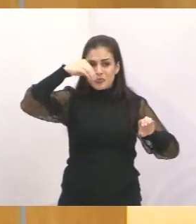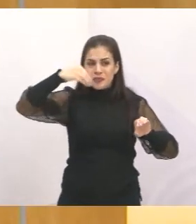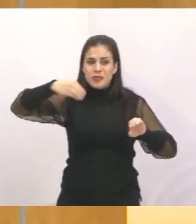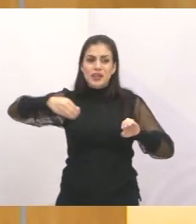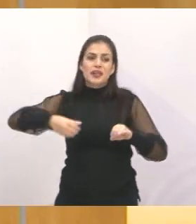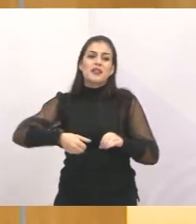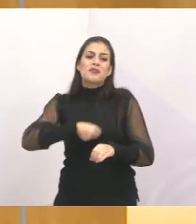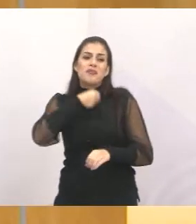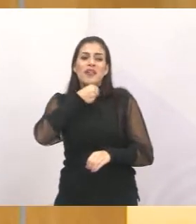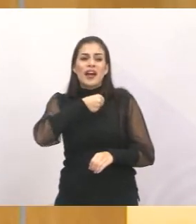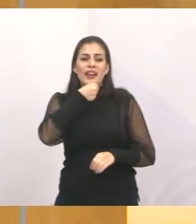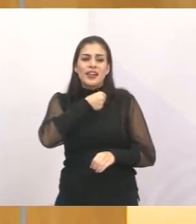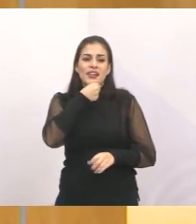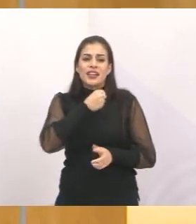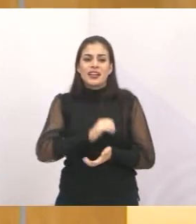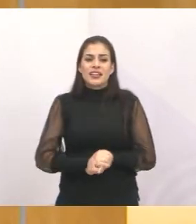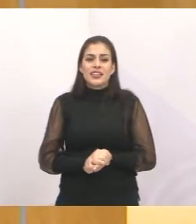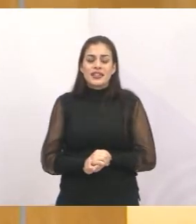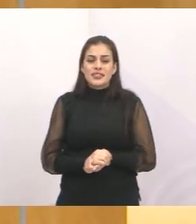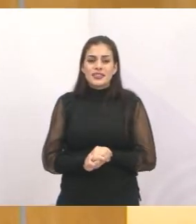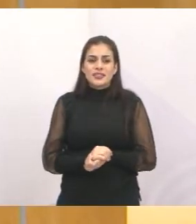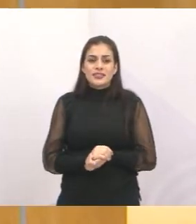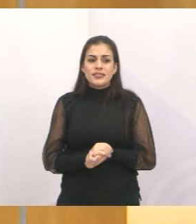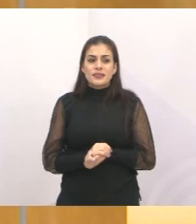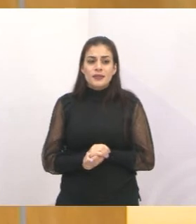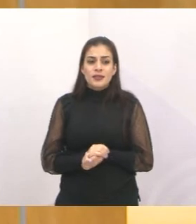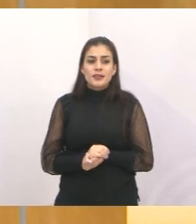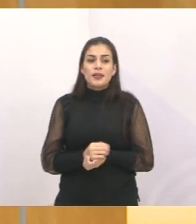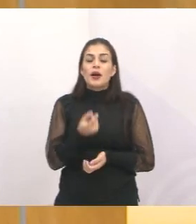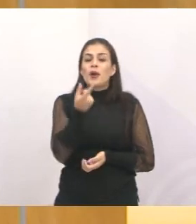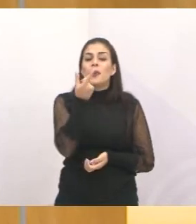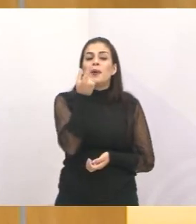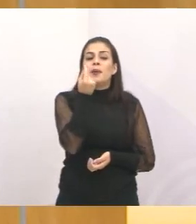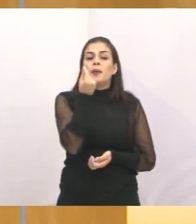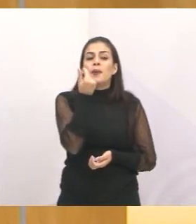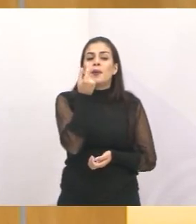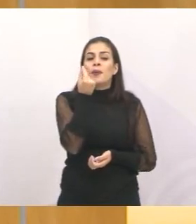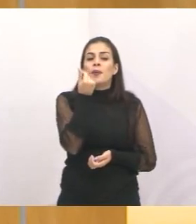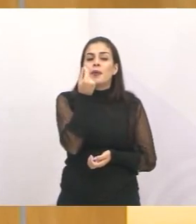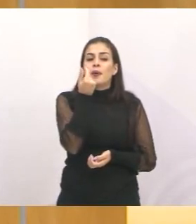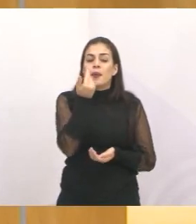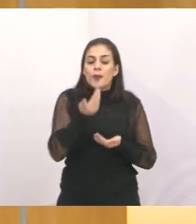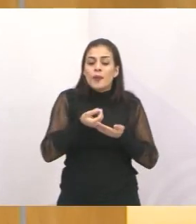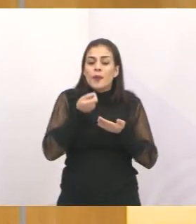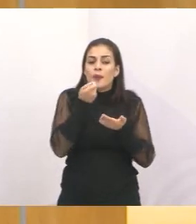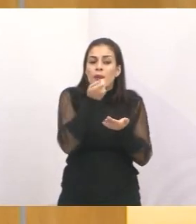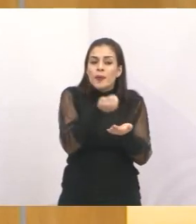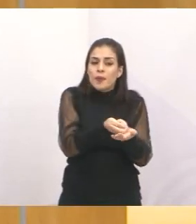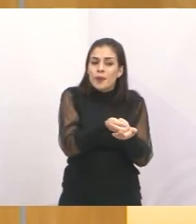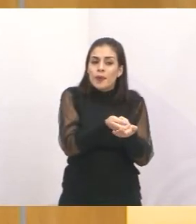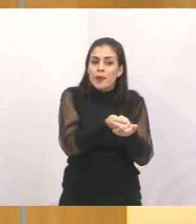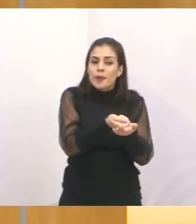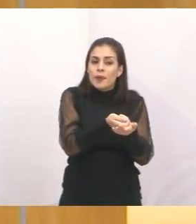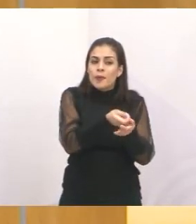antigas. E qual é o montante que está sendo investido na substituição dessas tubulações na